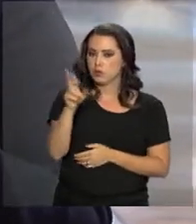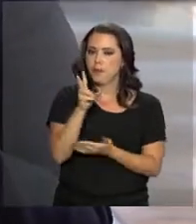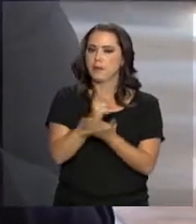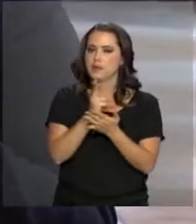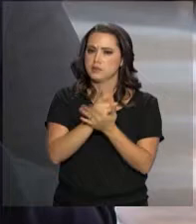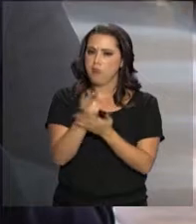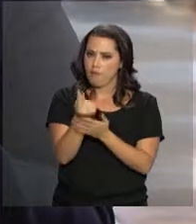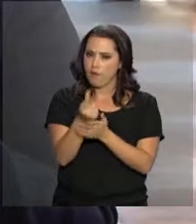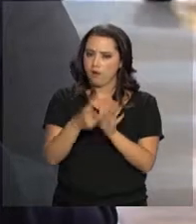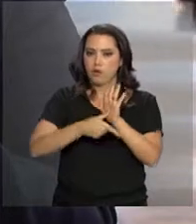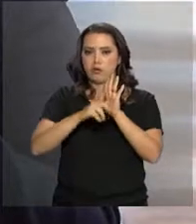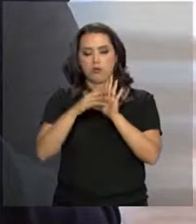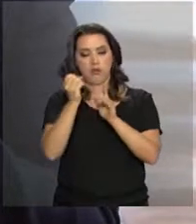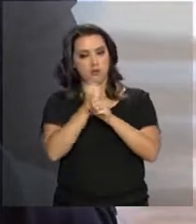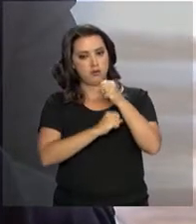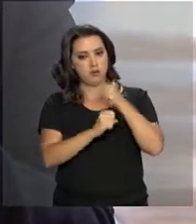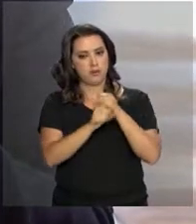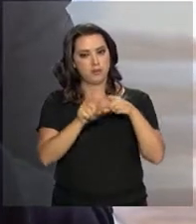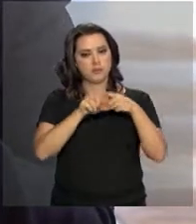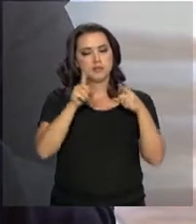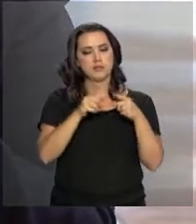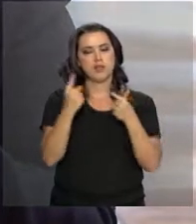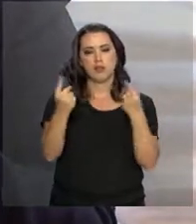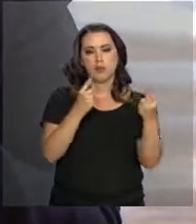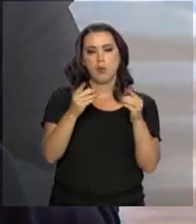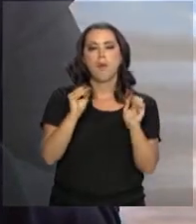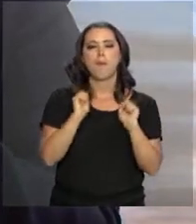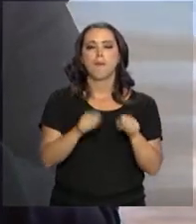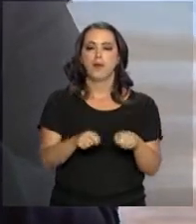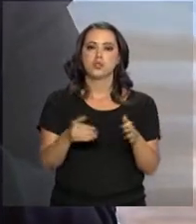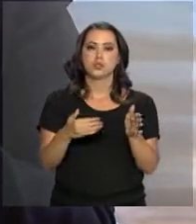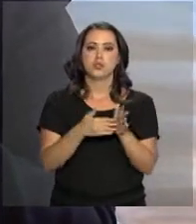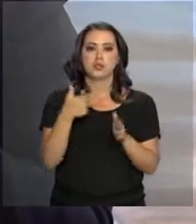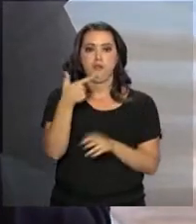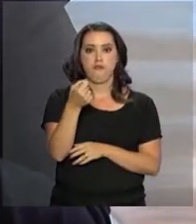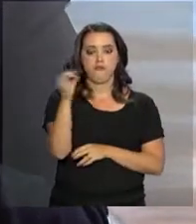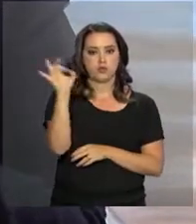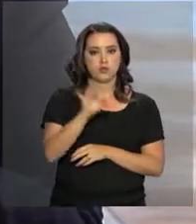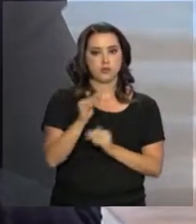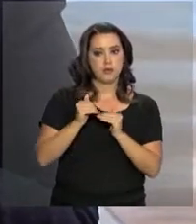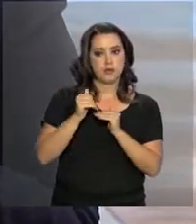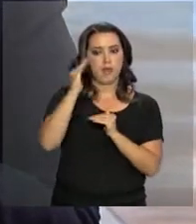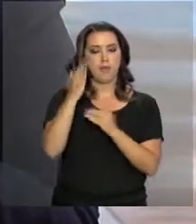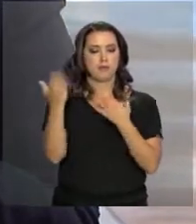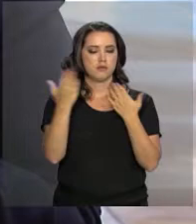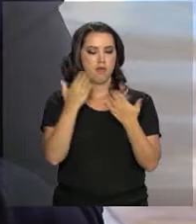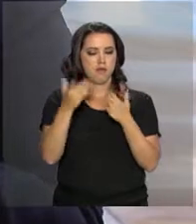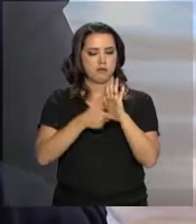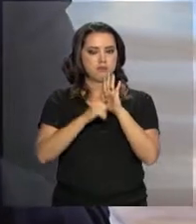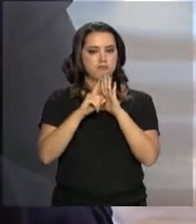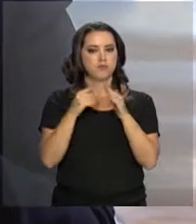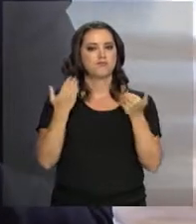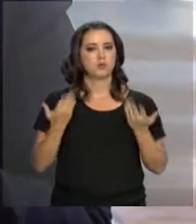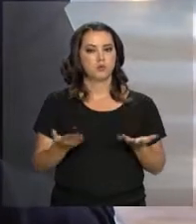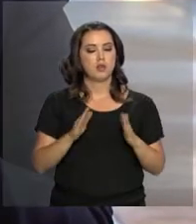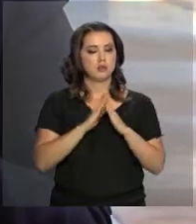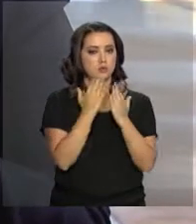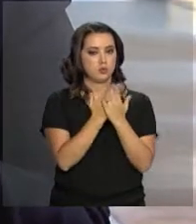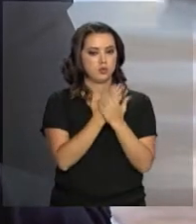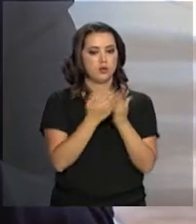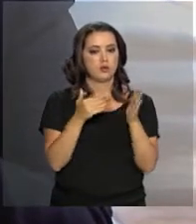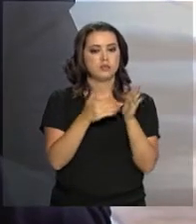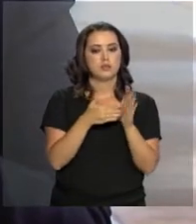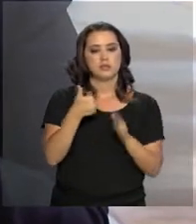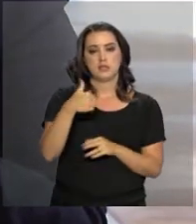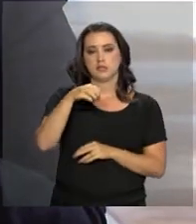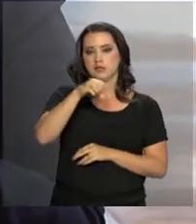da edição passada. Mas cada escola pode receber cerca de 20% a mais do que nas edições anteriores. As escolas com até